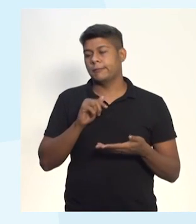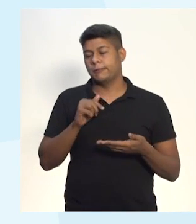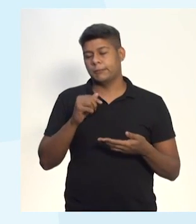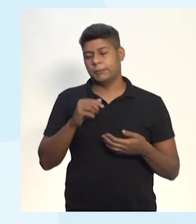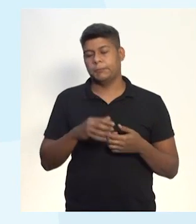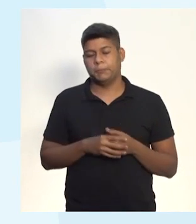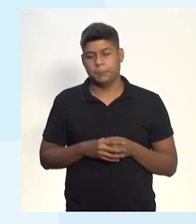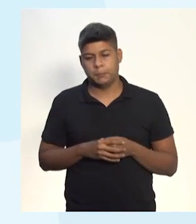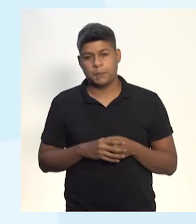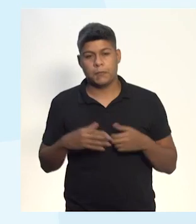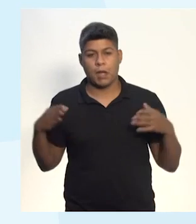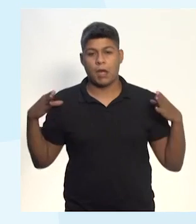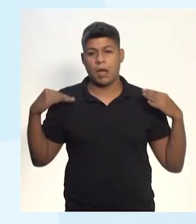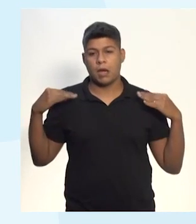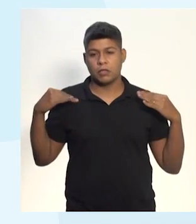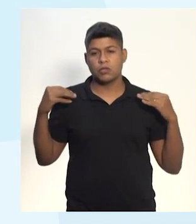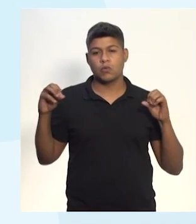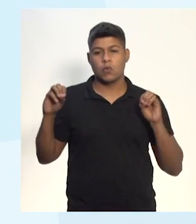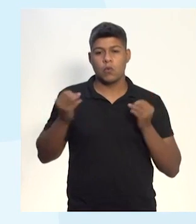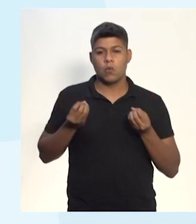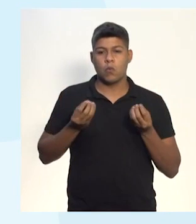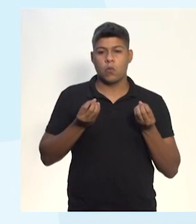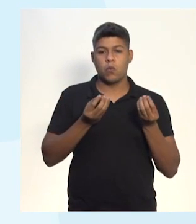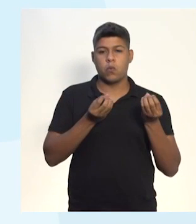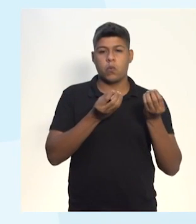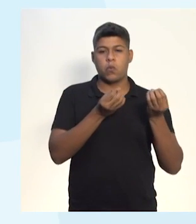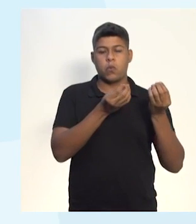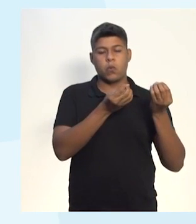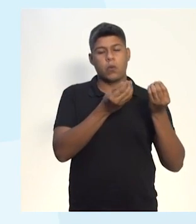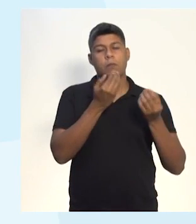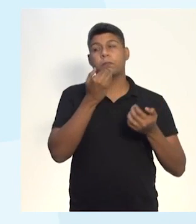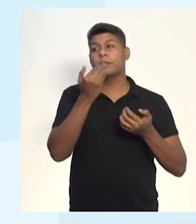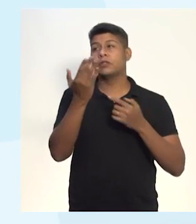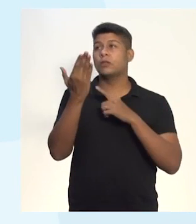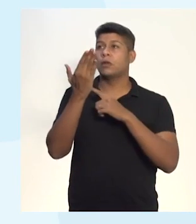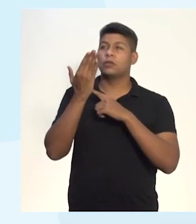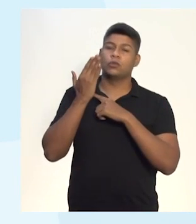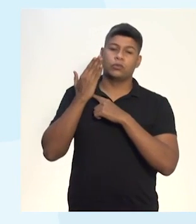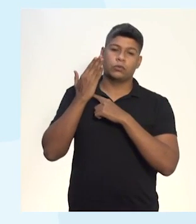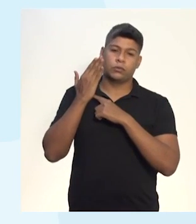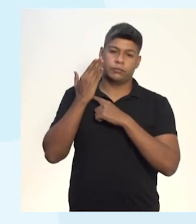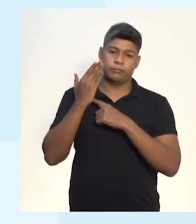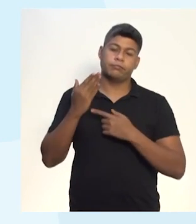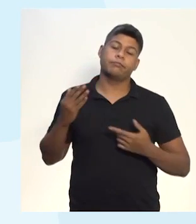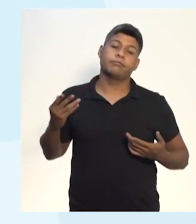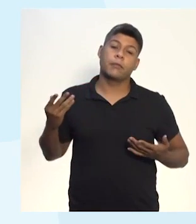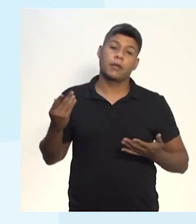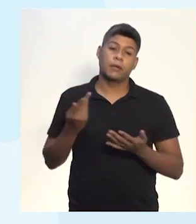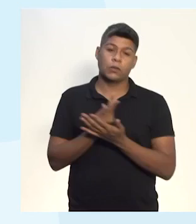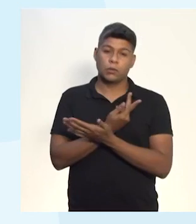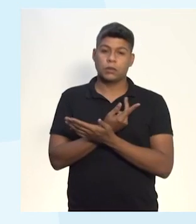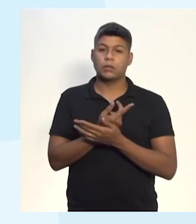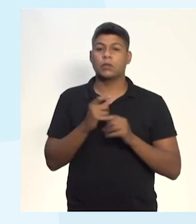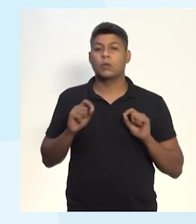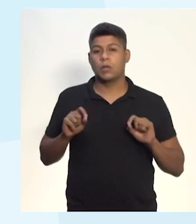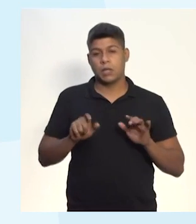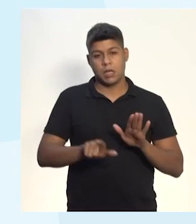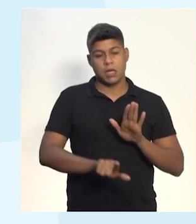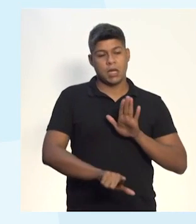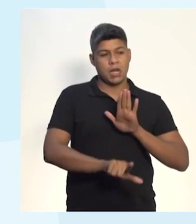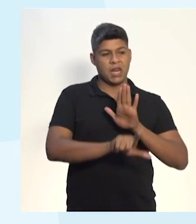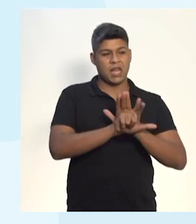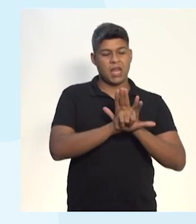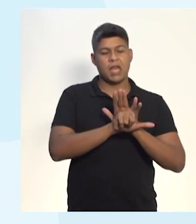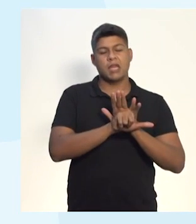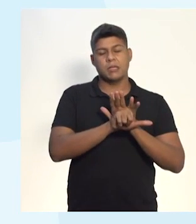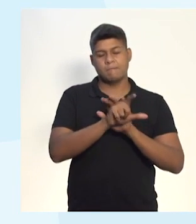o seu anjo voou, pediu refúgio à morte. O caso aconteceu por essa lei